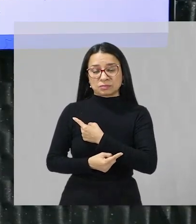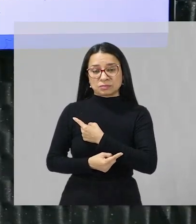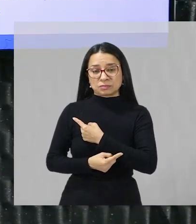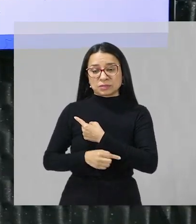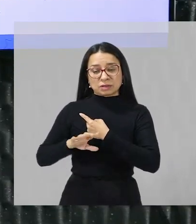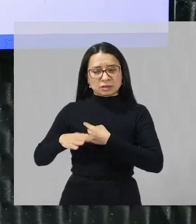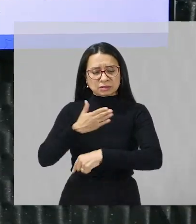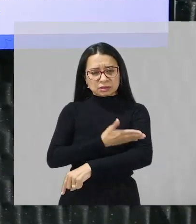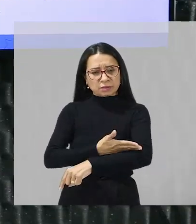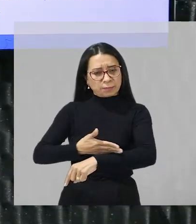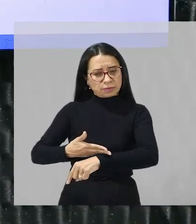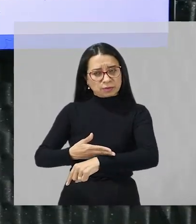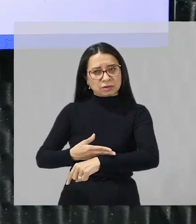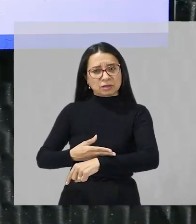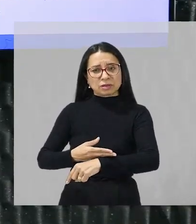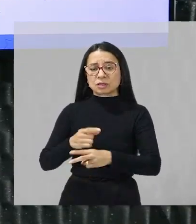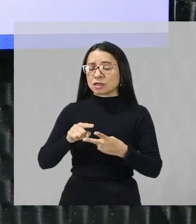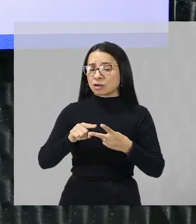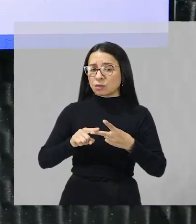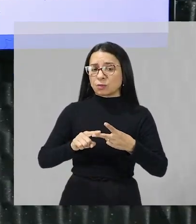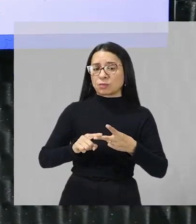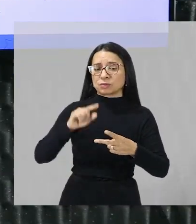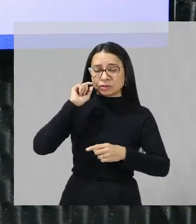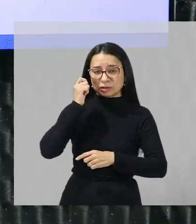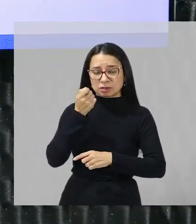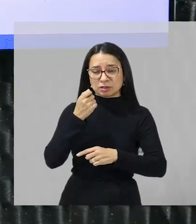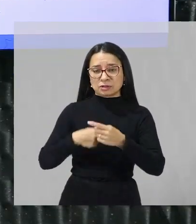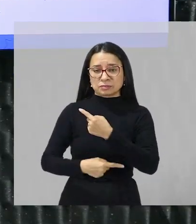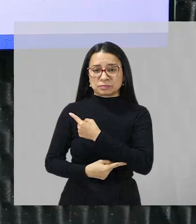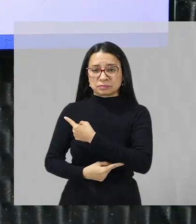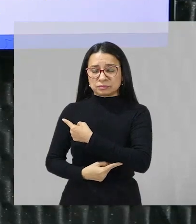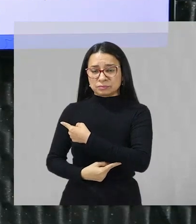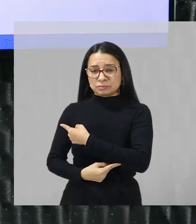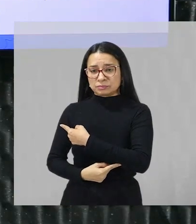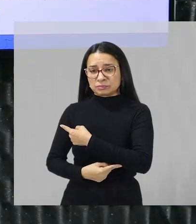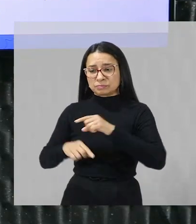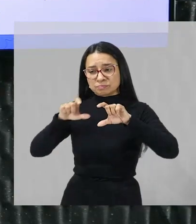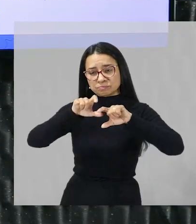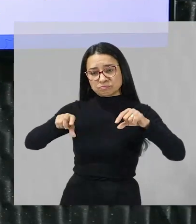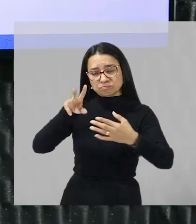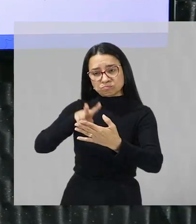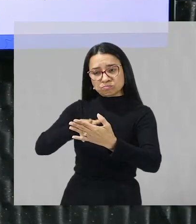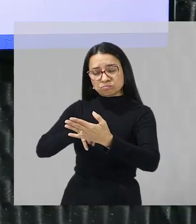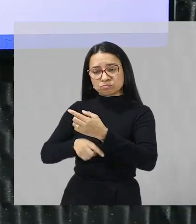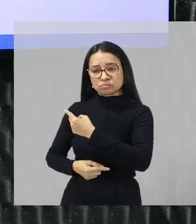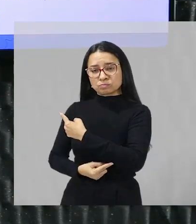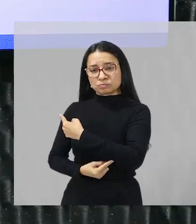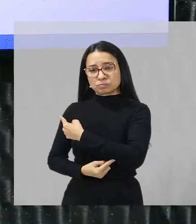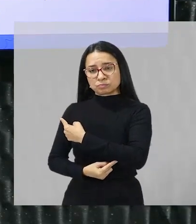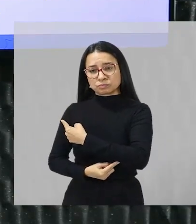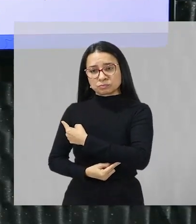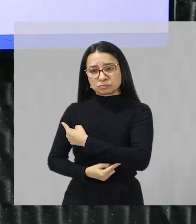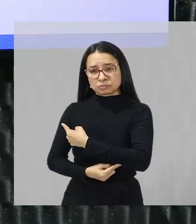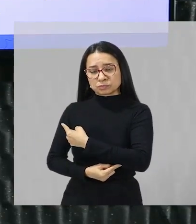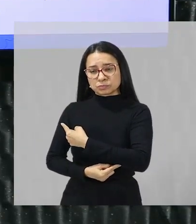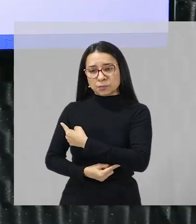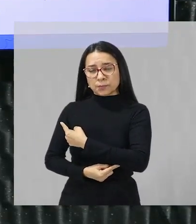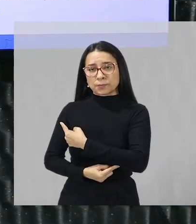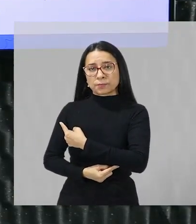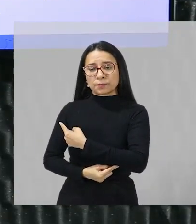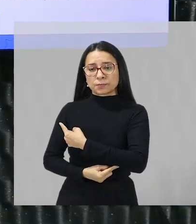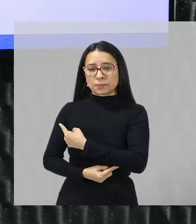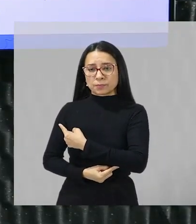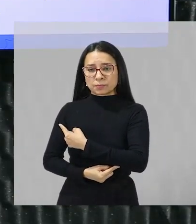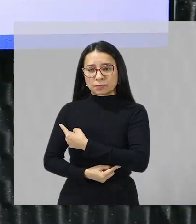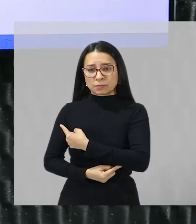geral, como um universo predominantemente feminino. Então, olha só, na nossa cultura, a dança está muito ligada ao